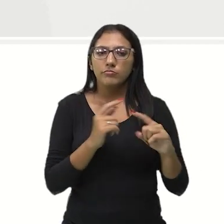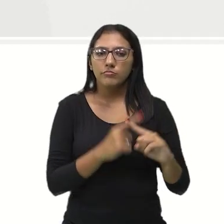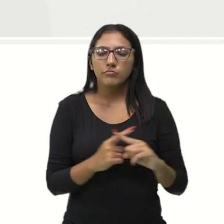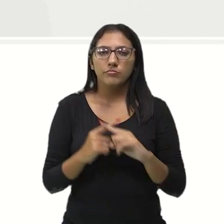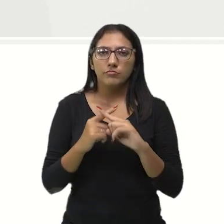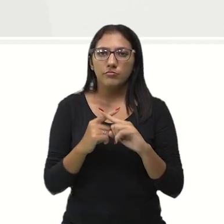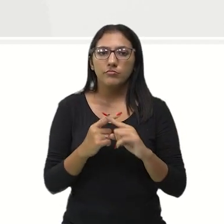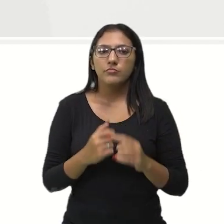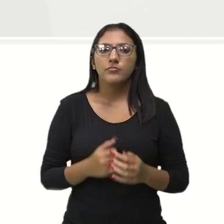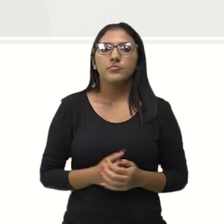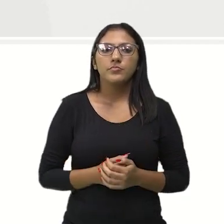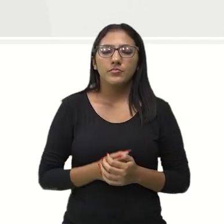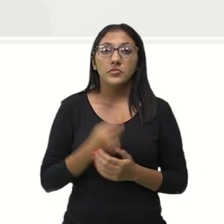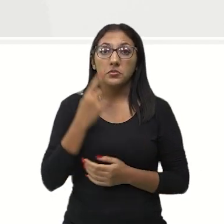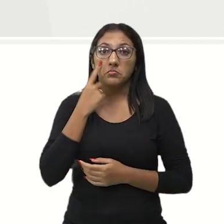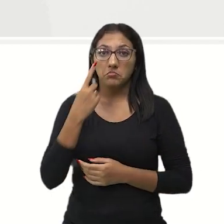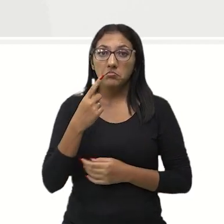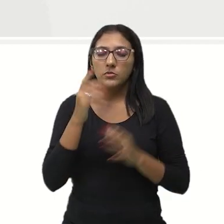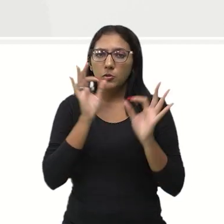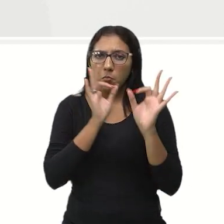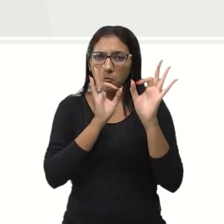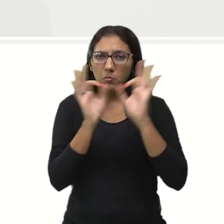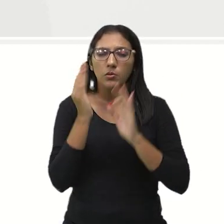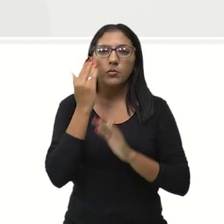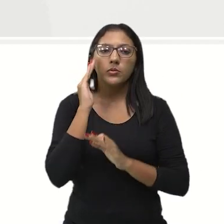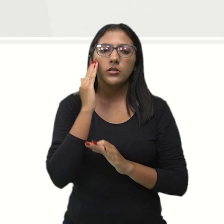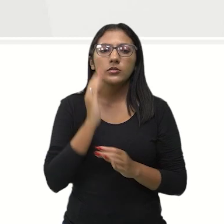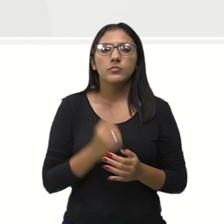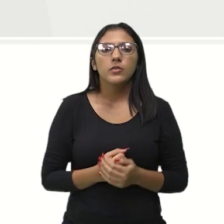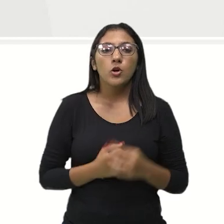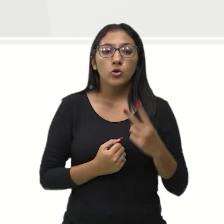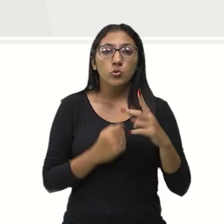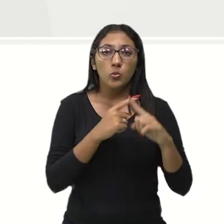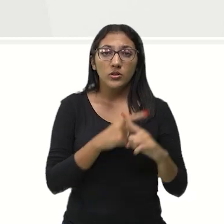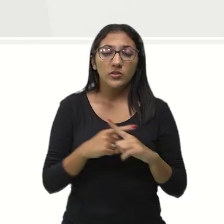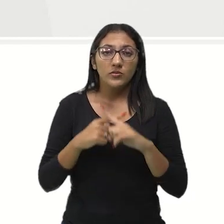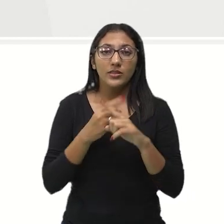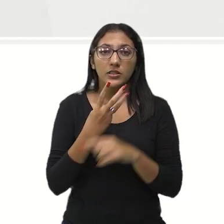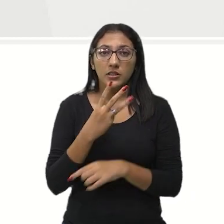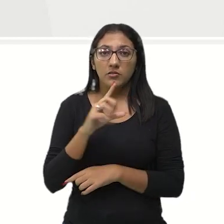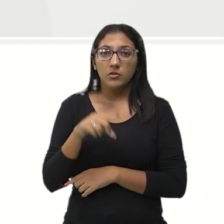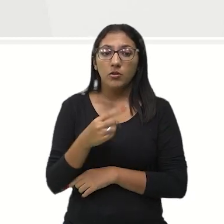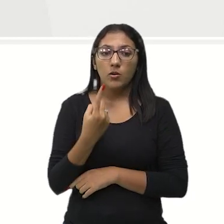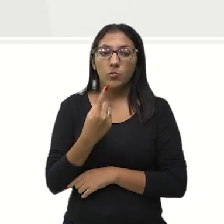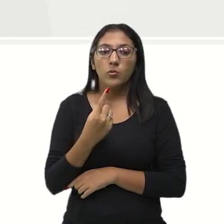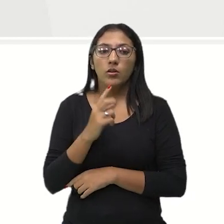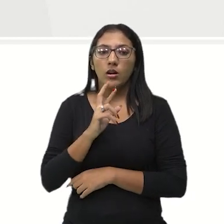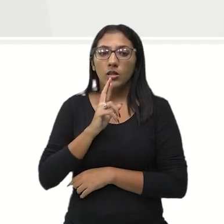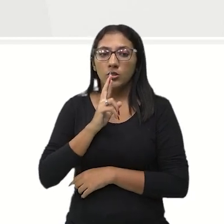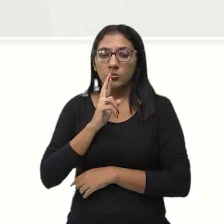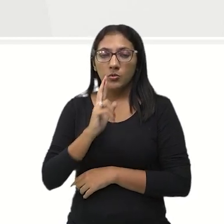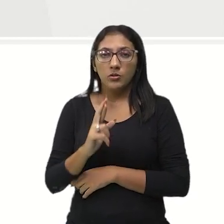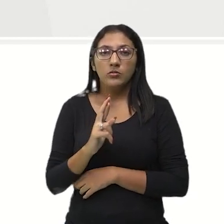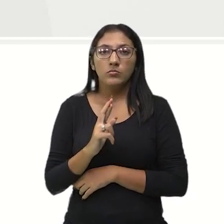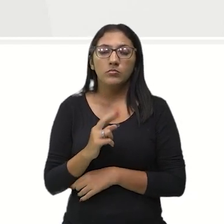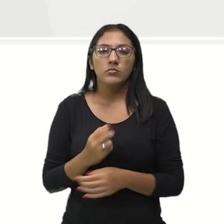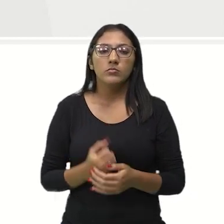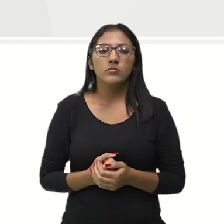acompanha aí para não perder o raciocínio. 2 vezes 3,1 dá 6,2